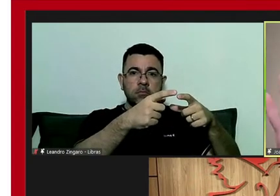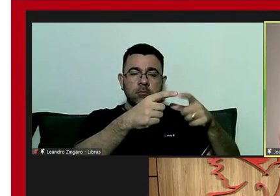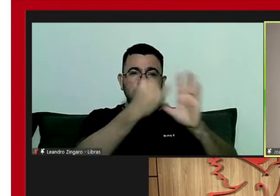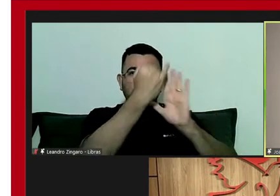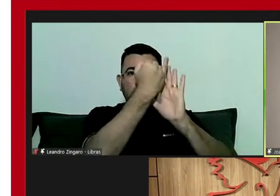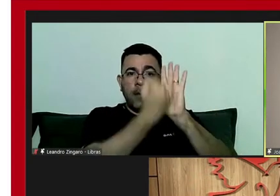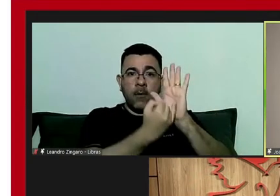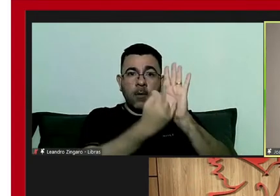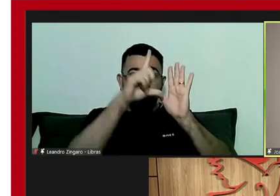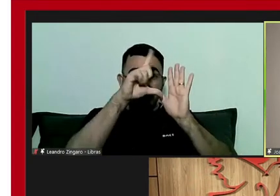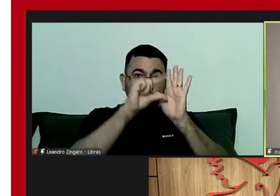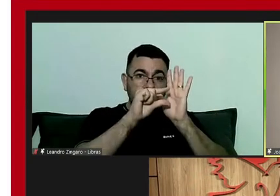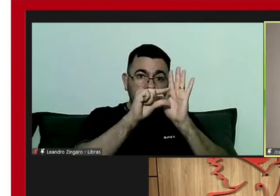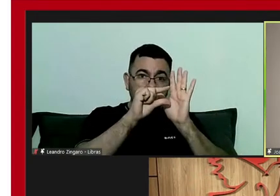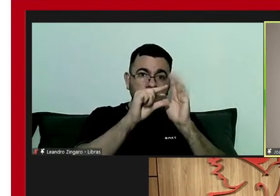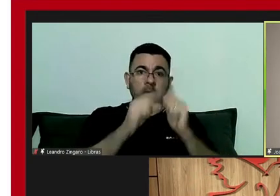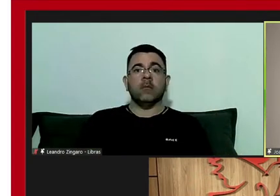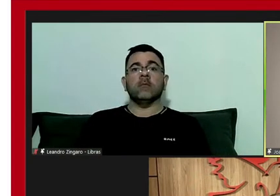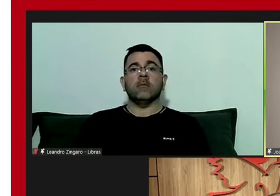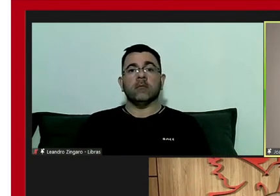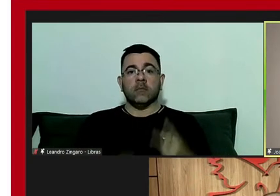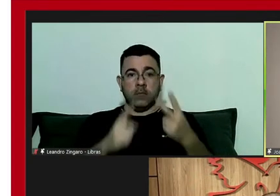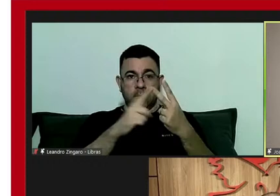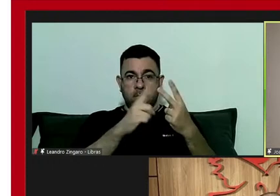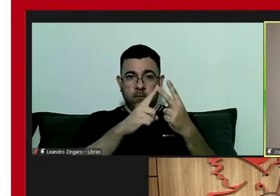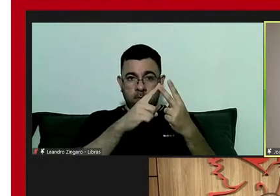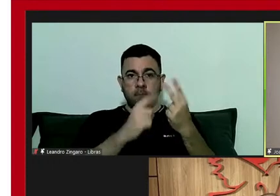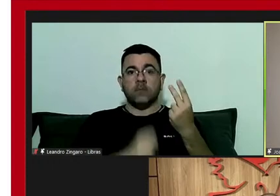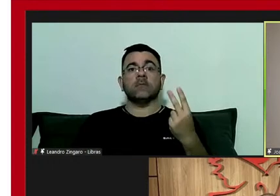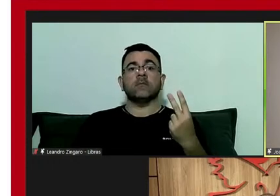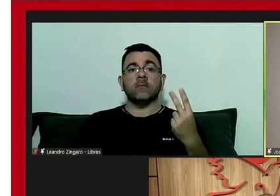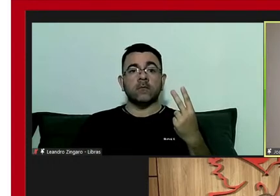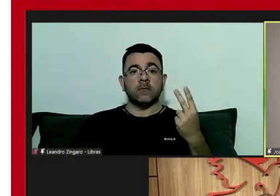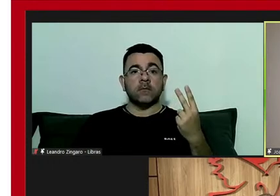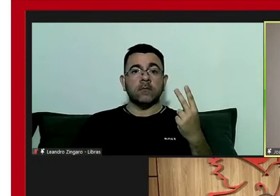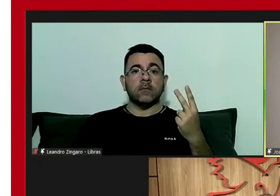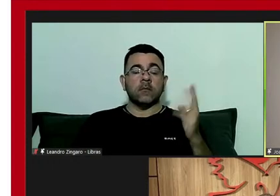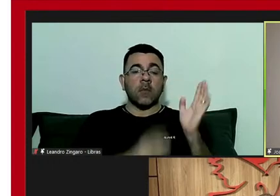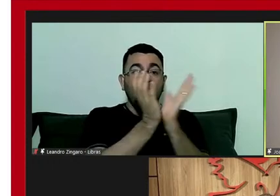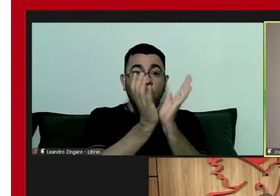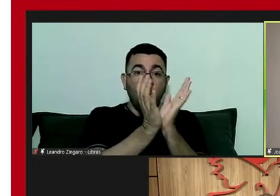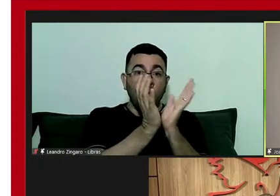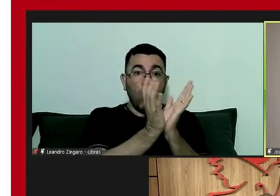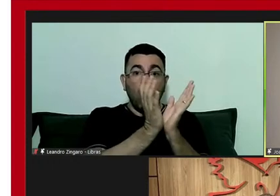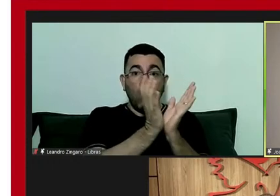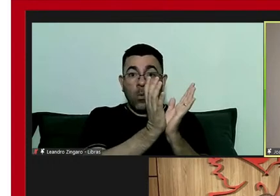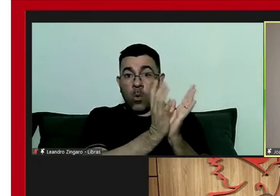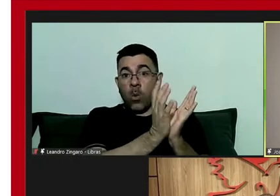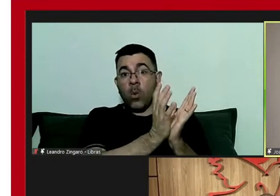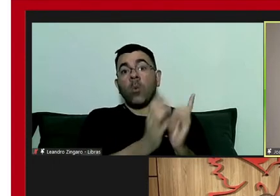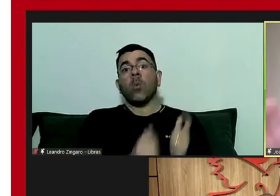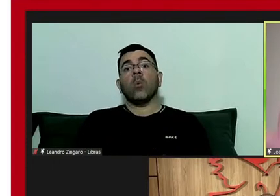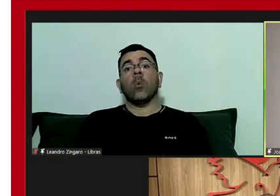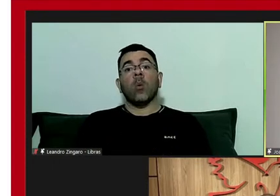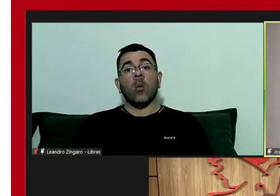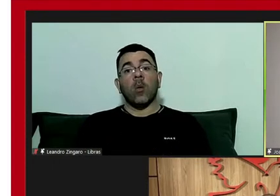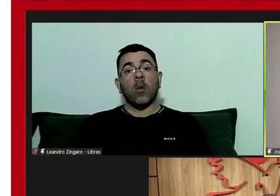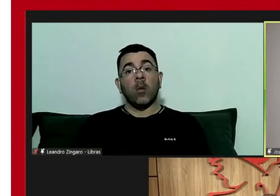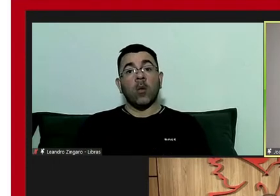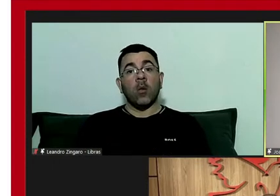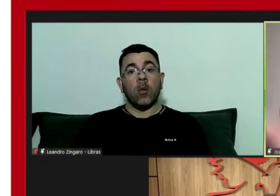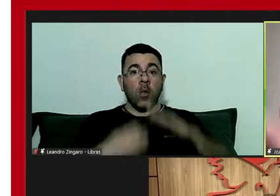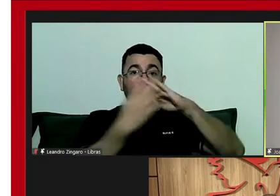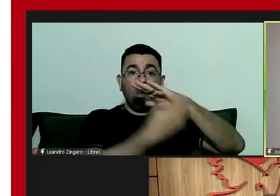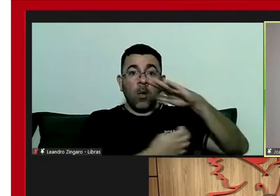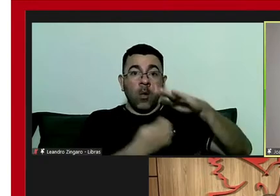área de benefício fiscal segunda coisa é um grupo eh é um é uma organização